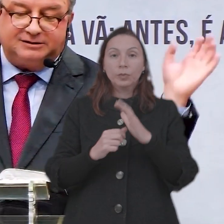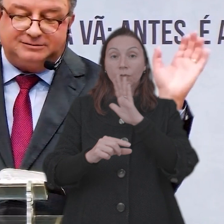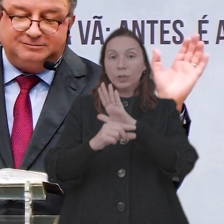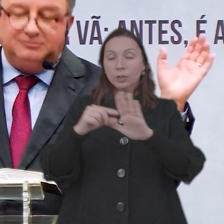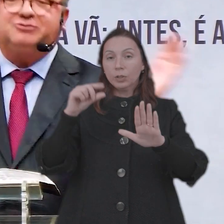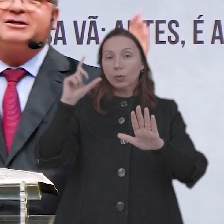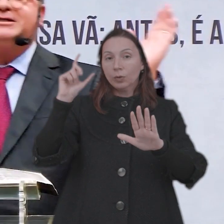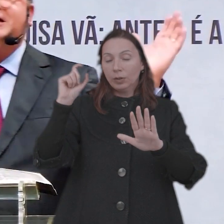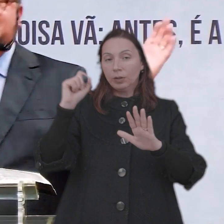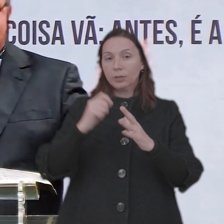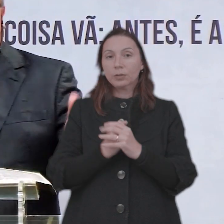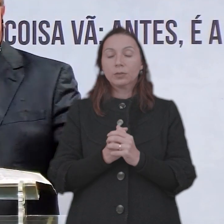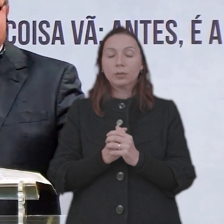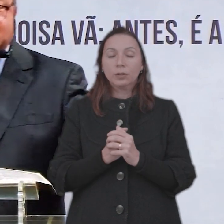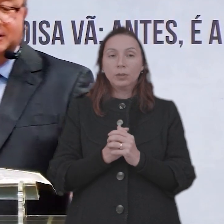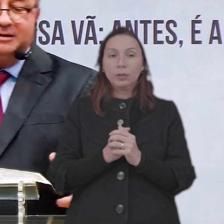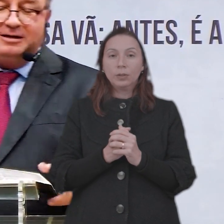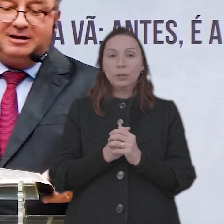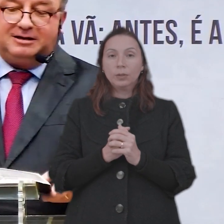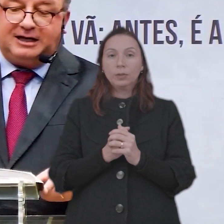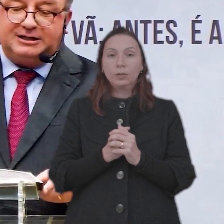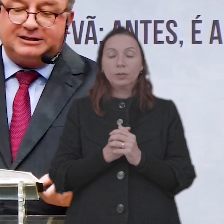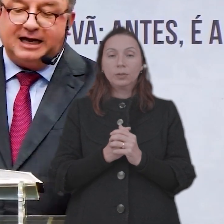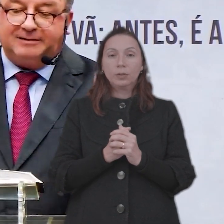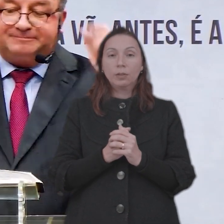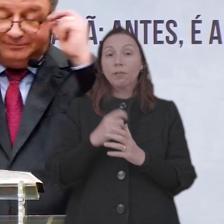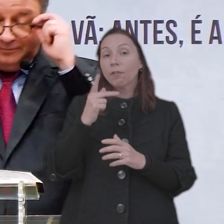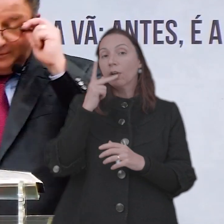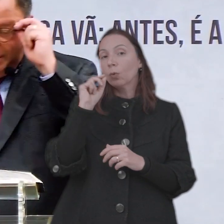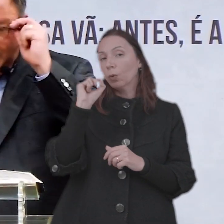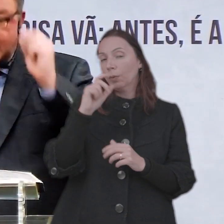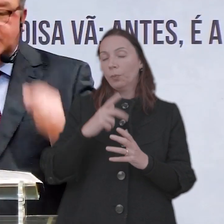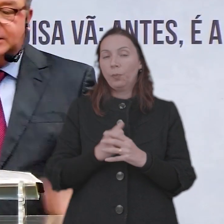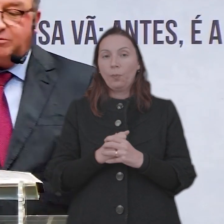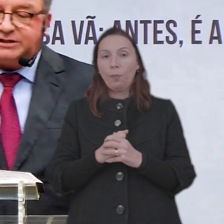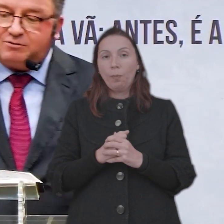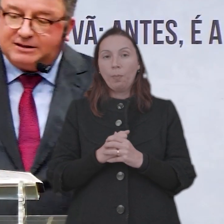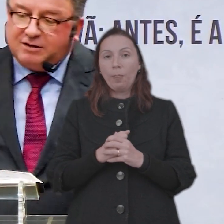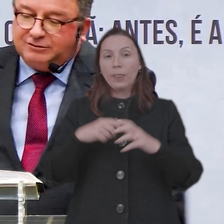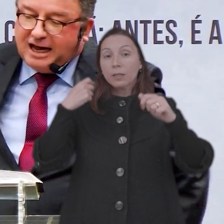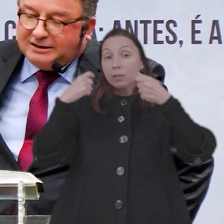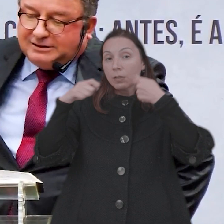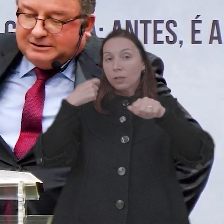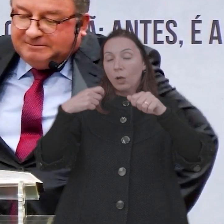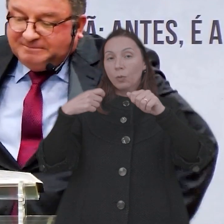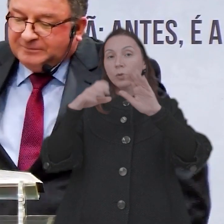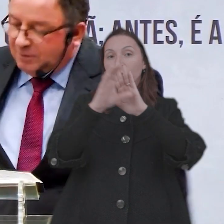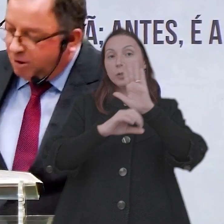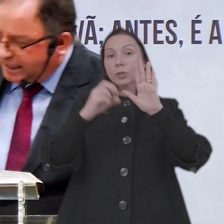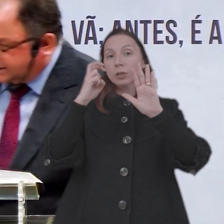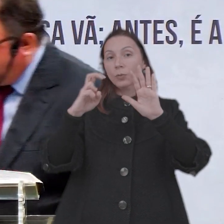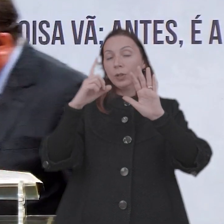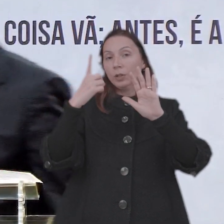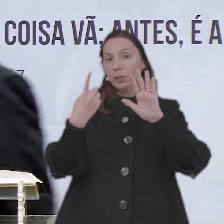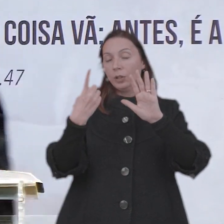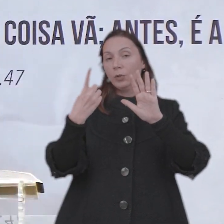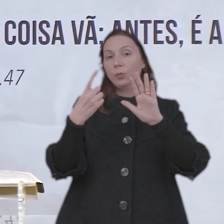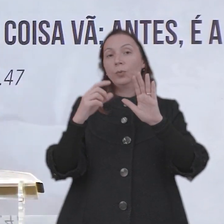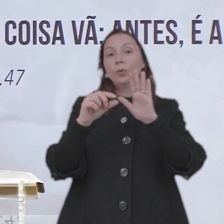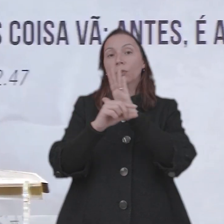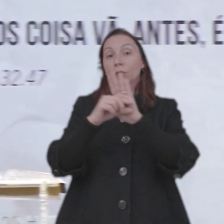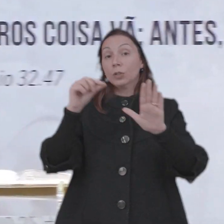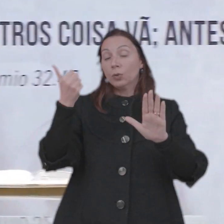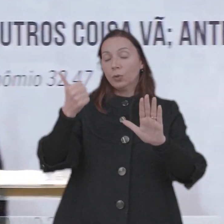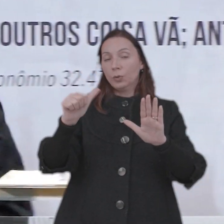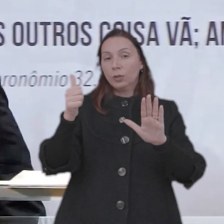Versículo 10. Muito conhecido esse versículo. O que diz aí? Salmo 51, 10. Oração. Qual é a oração